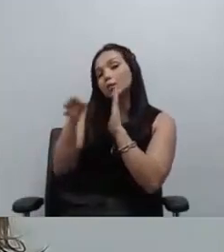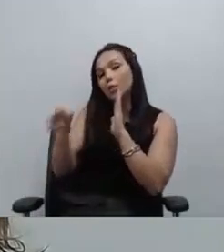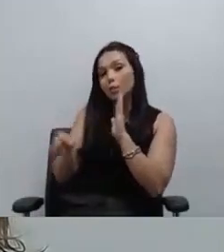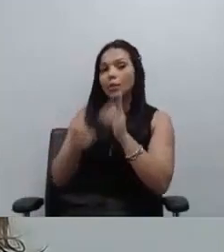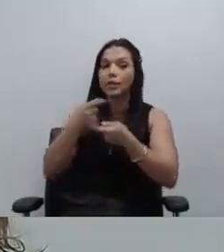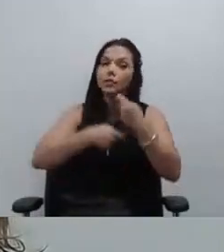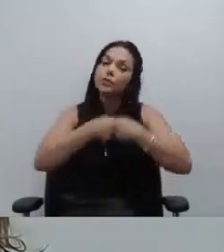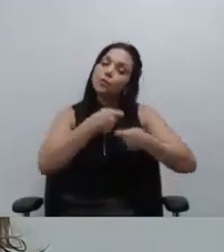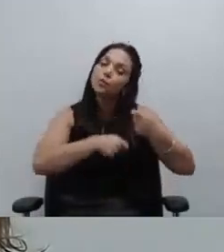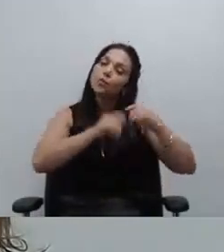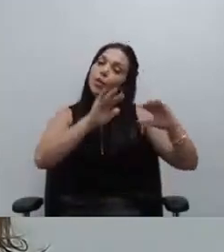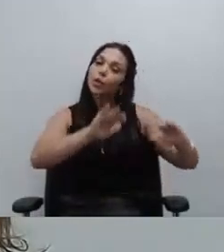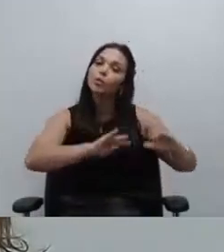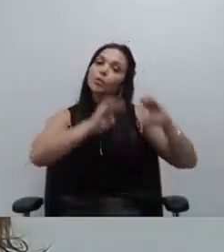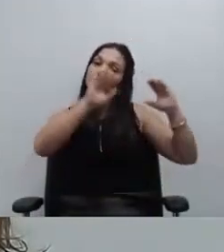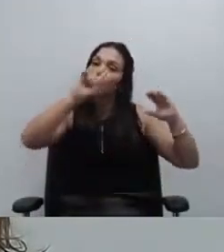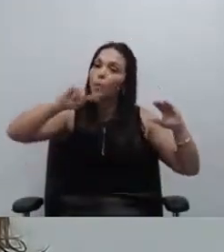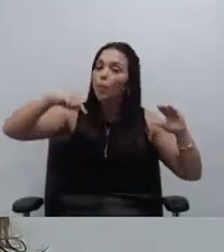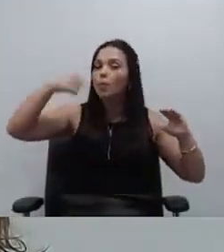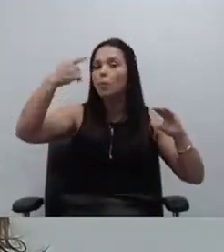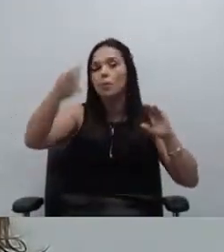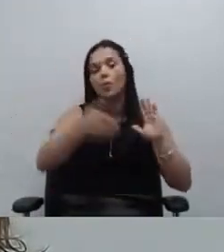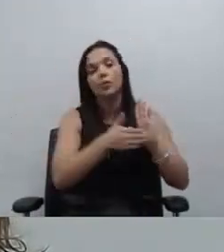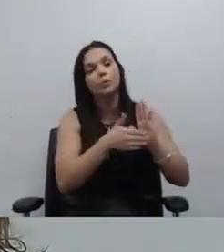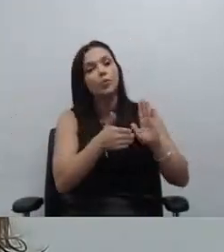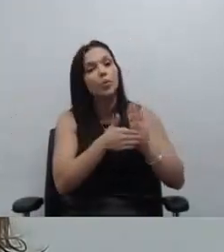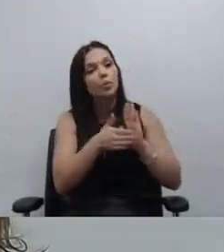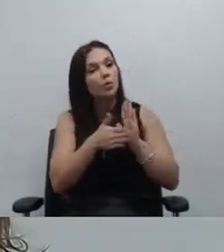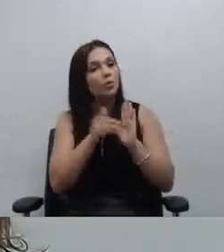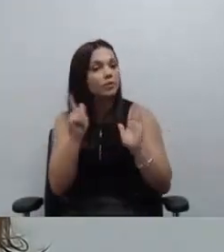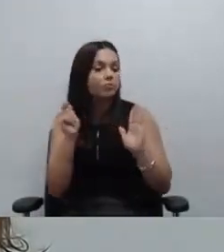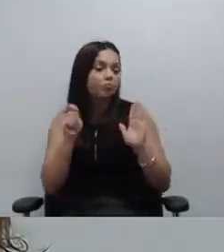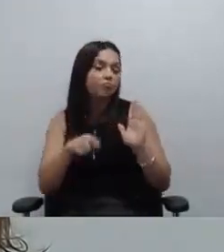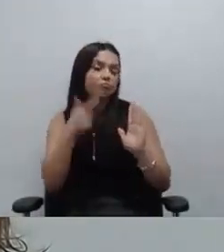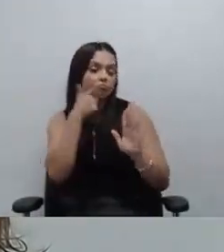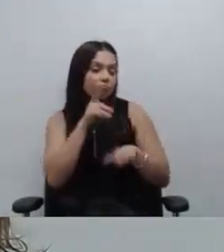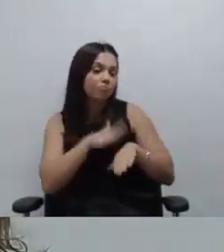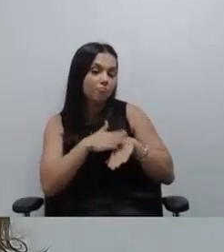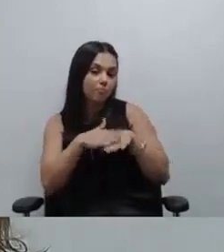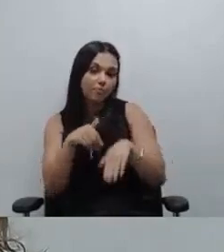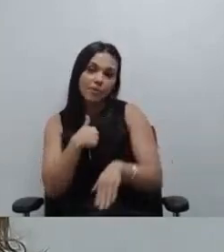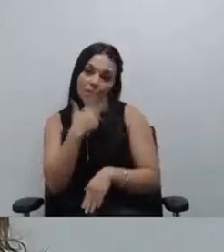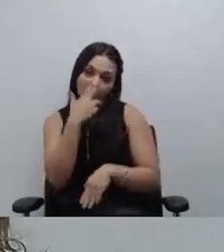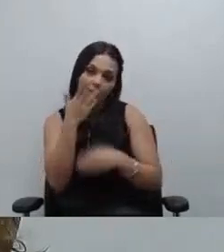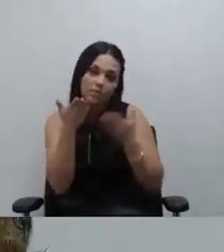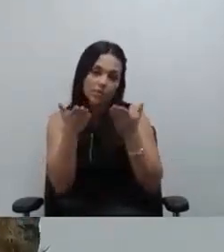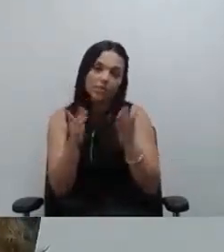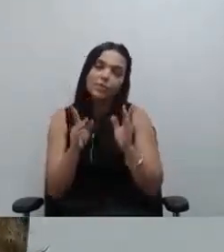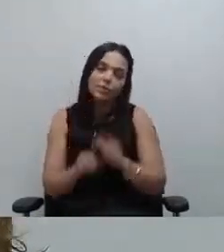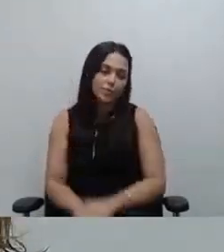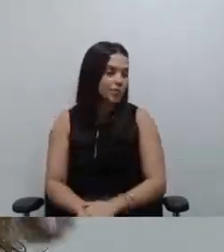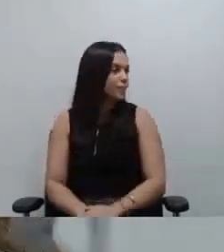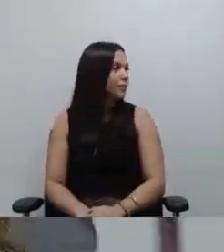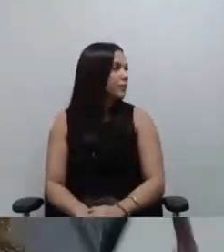administração superior para que no próximo plano possa adotar de alguma forma. Então, basicamente é isso. Agradeço e devolvo a palavra.